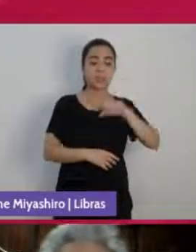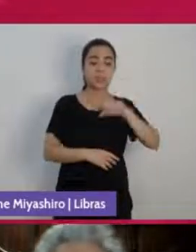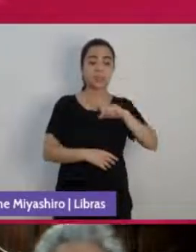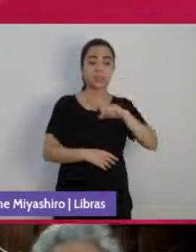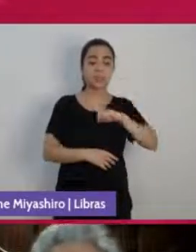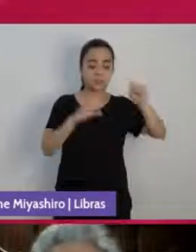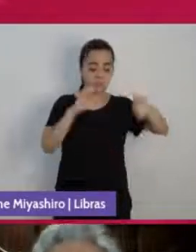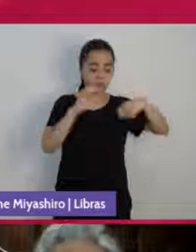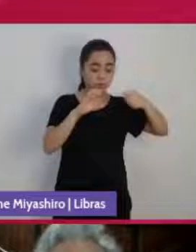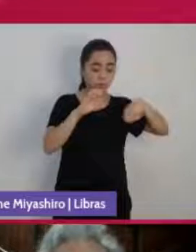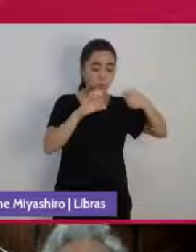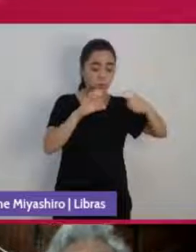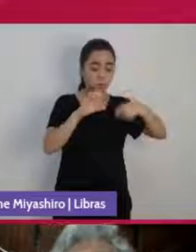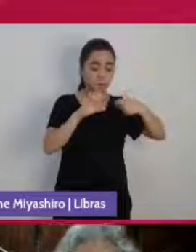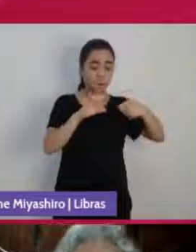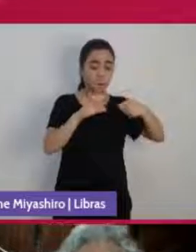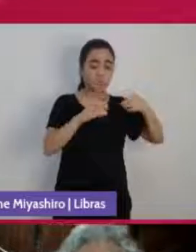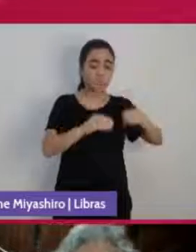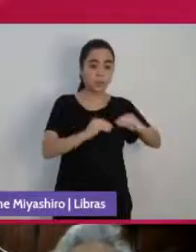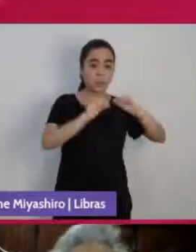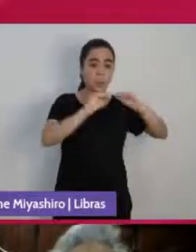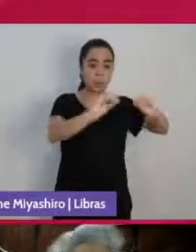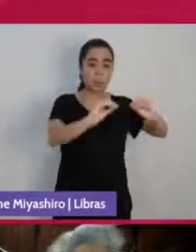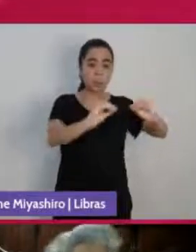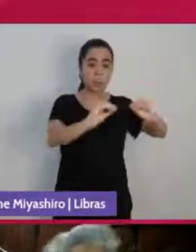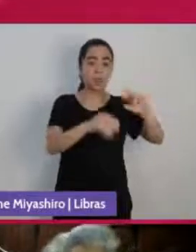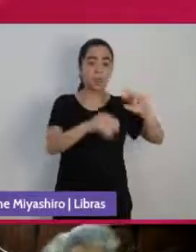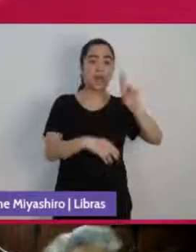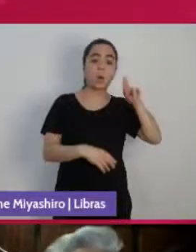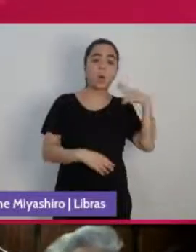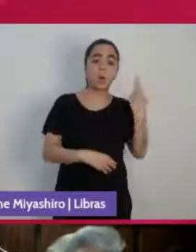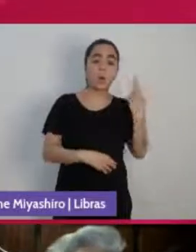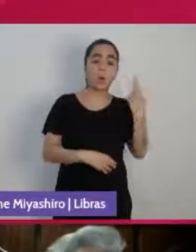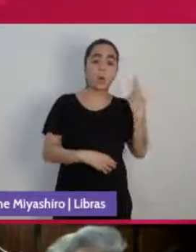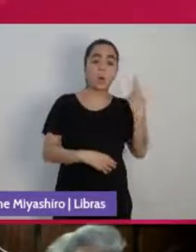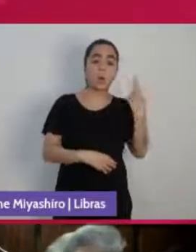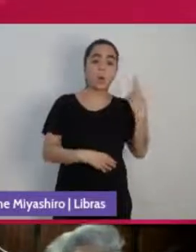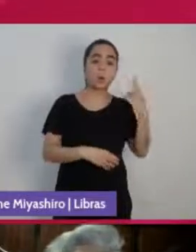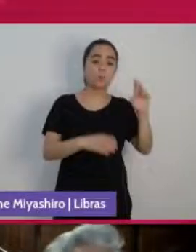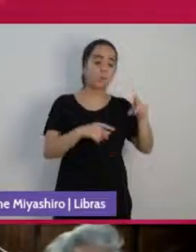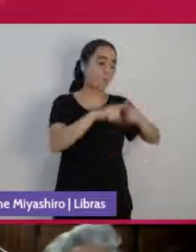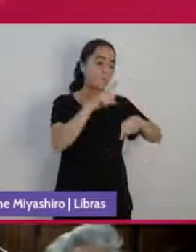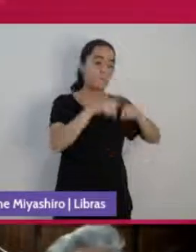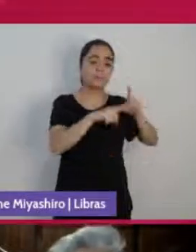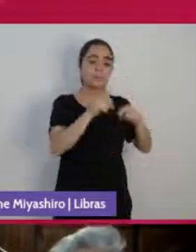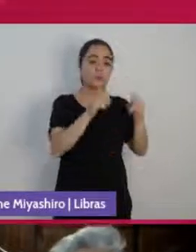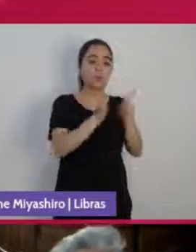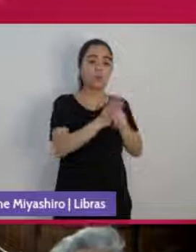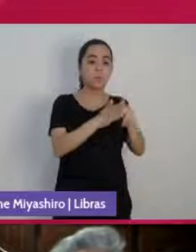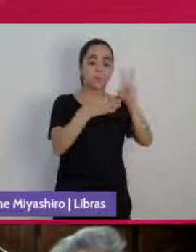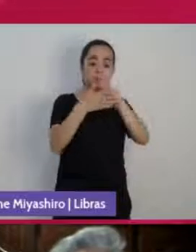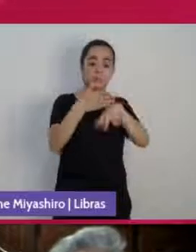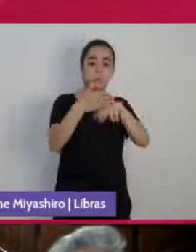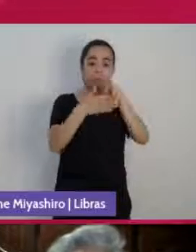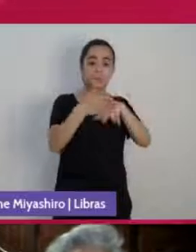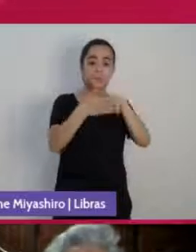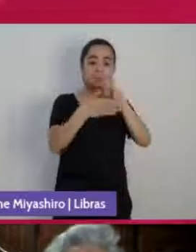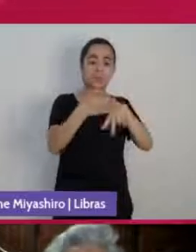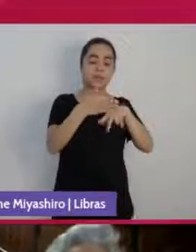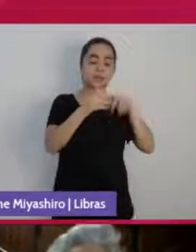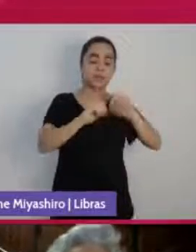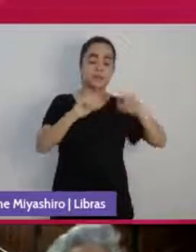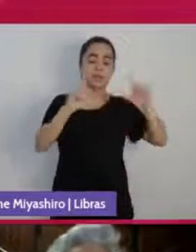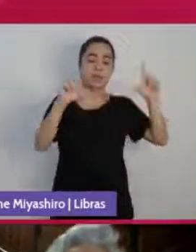você coloca na processadora ou você leva lá para uma máquina para fazer leitura da imagem dentro